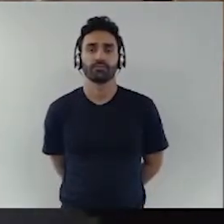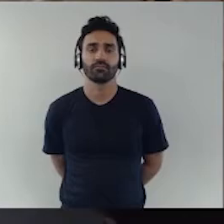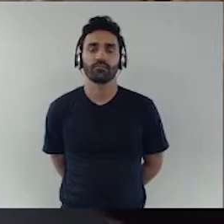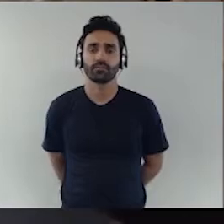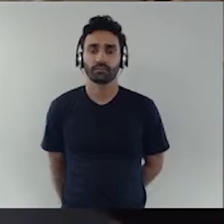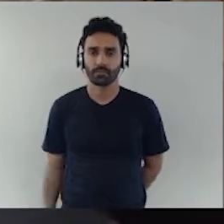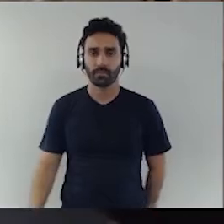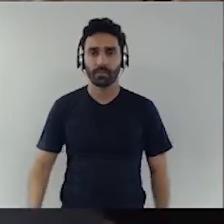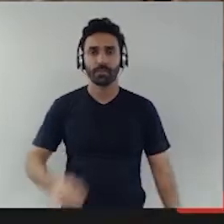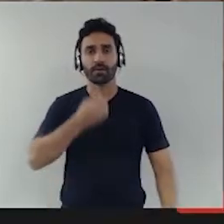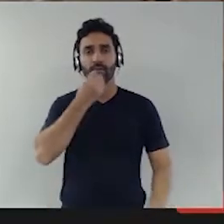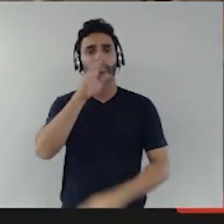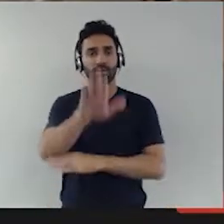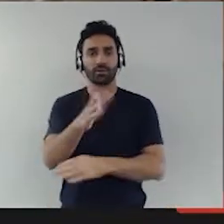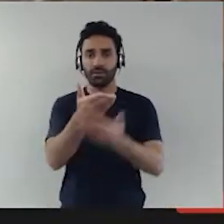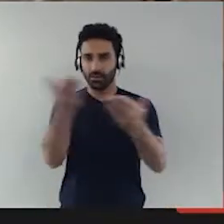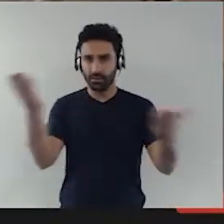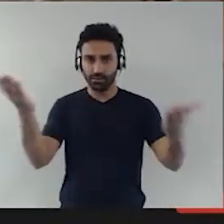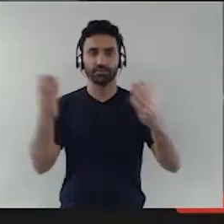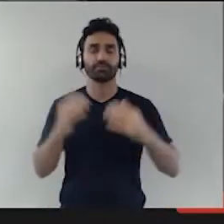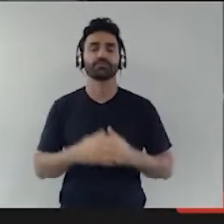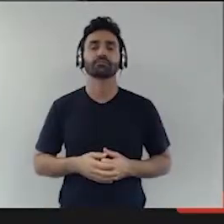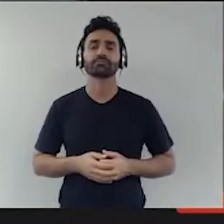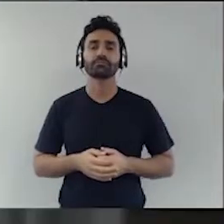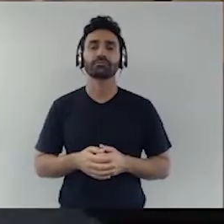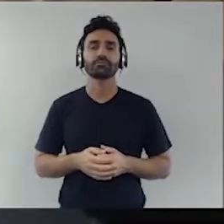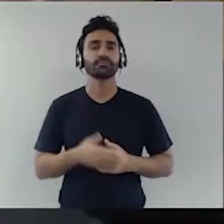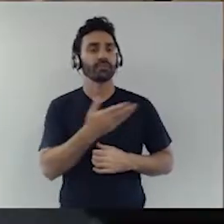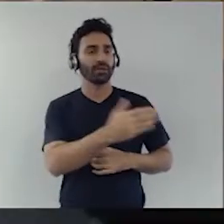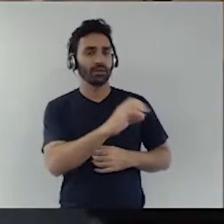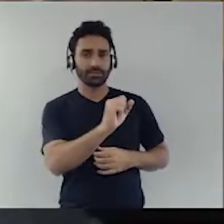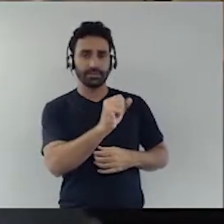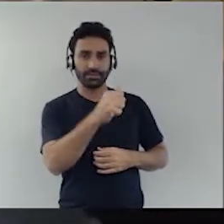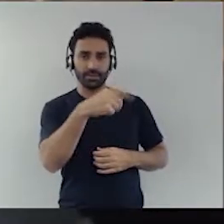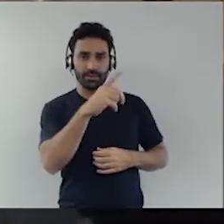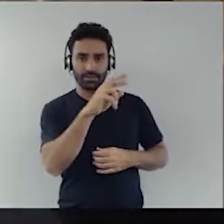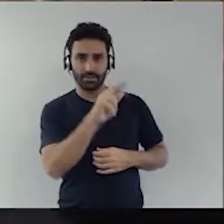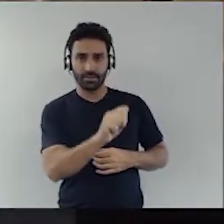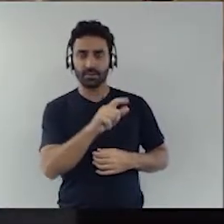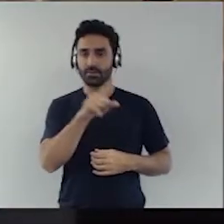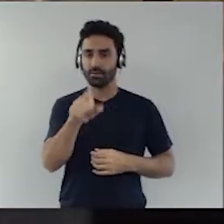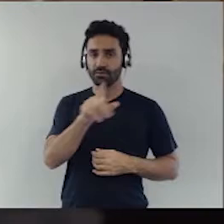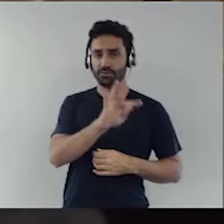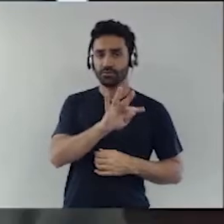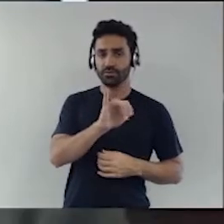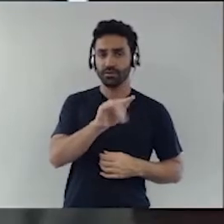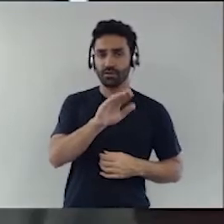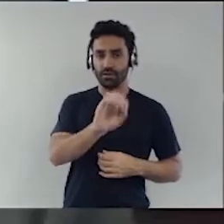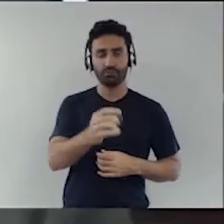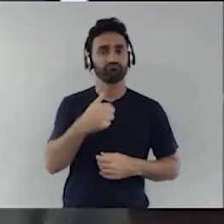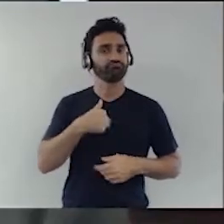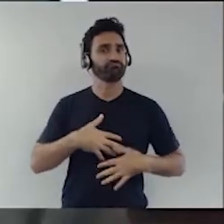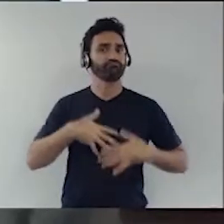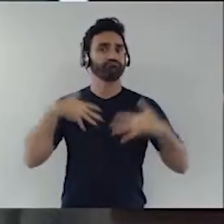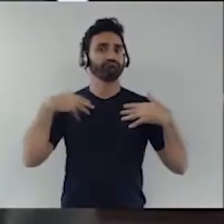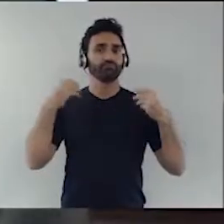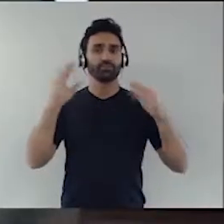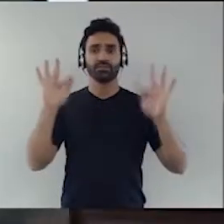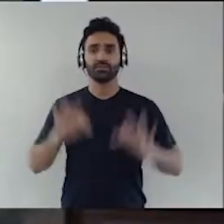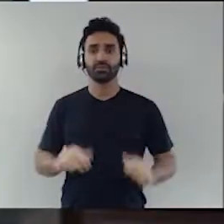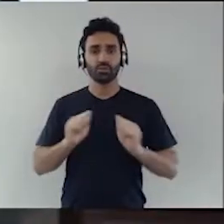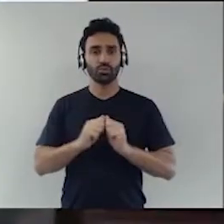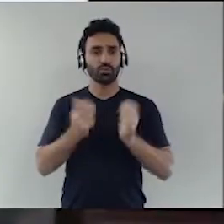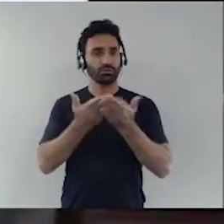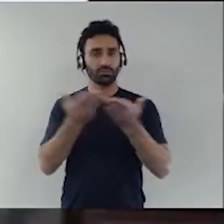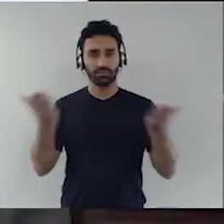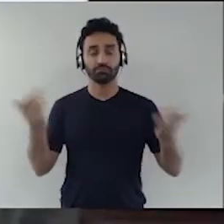Boa tarde, doutor Sheimo. Boa tarde, doutora Sandra Krieger, doutor Tiago Bonfim. É uma grande honra estar junto com os